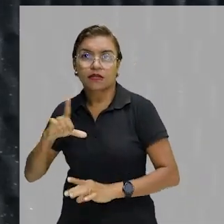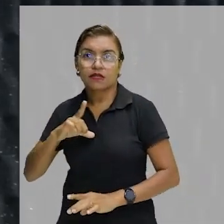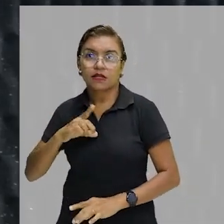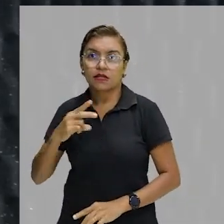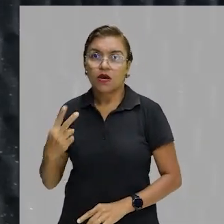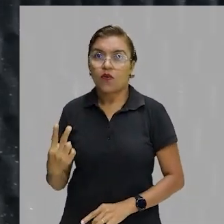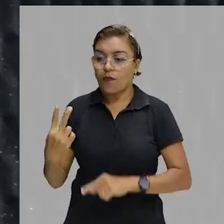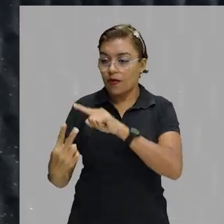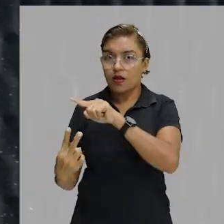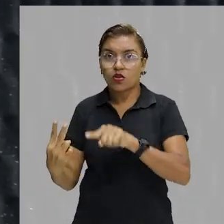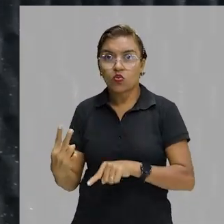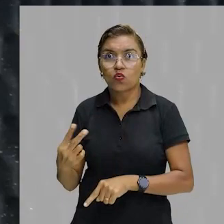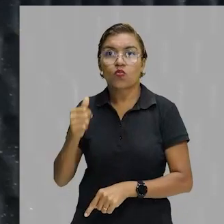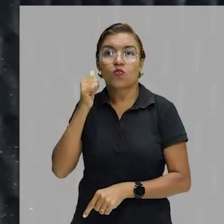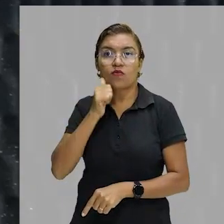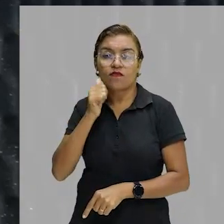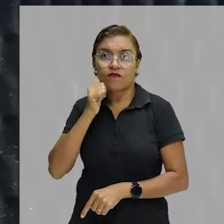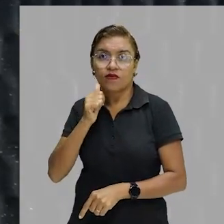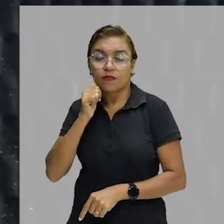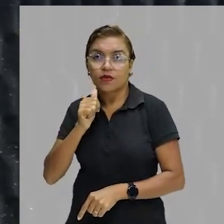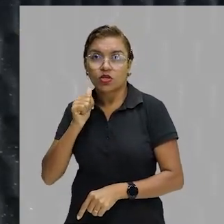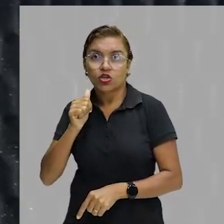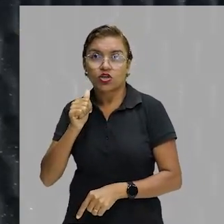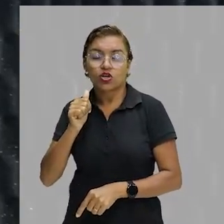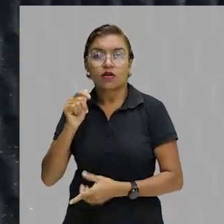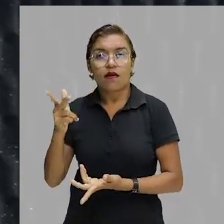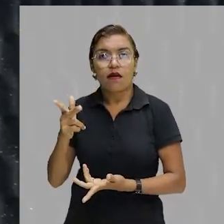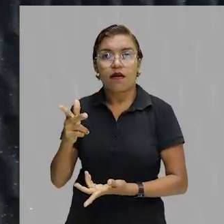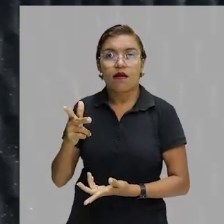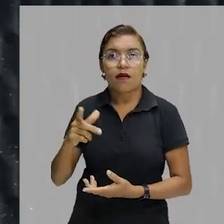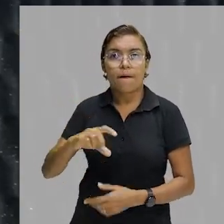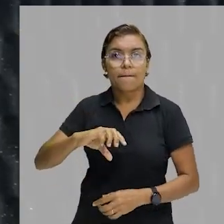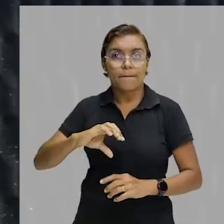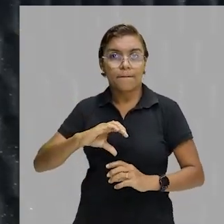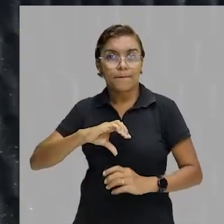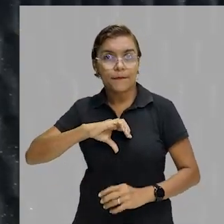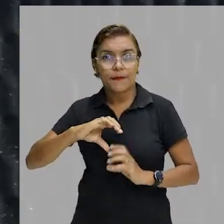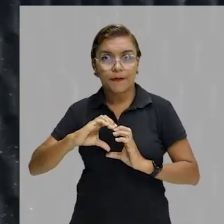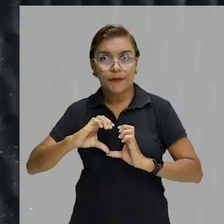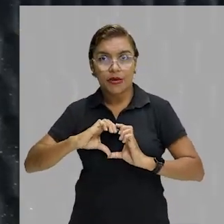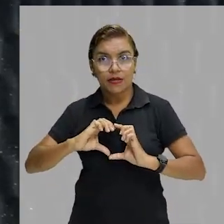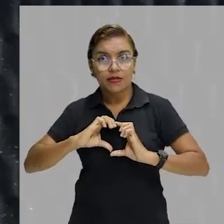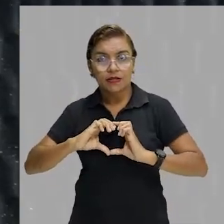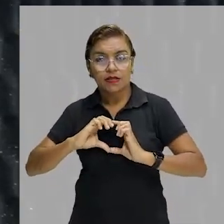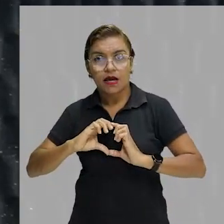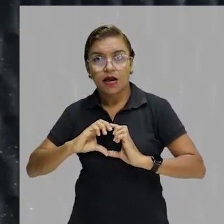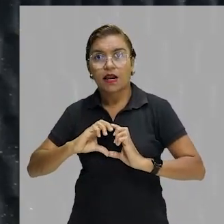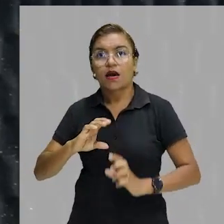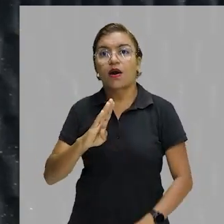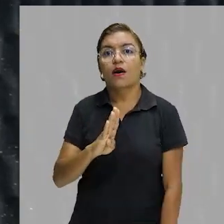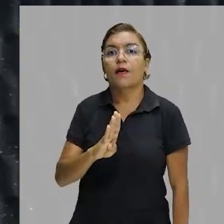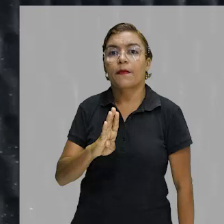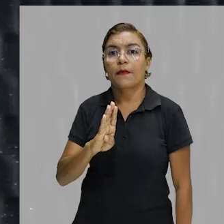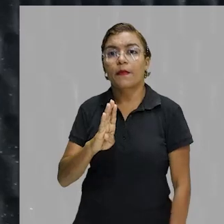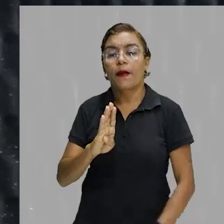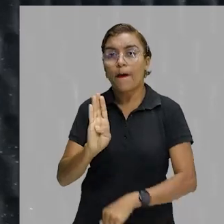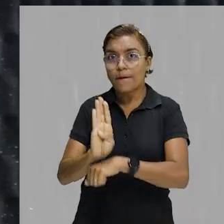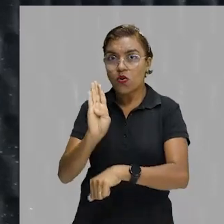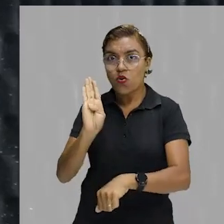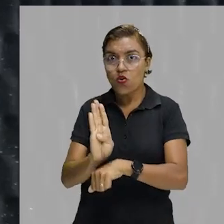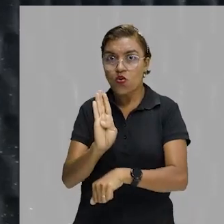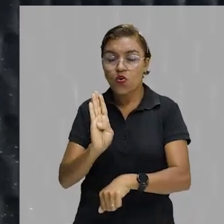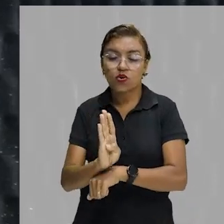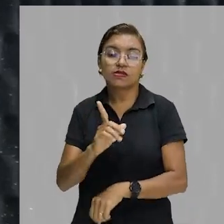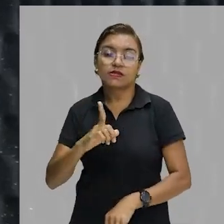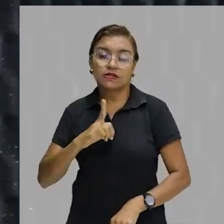dupla feminina ganhar o bronze. Com certeza já vai vir mais praticantes aí de tênis. E é assim que